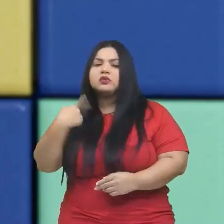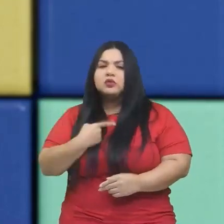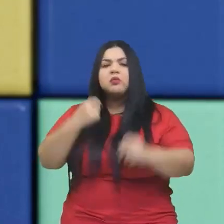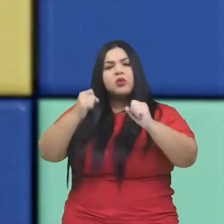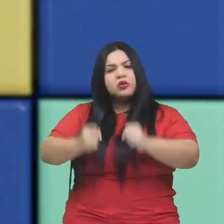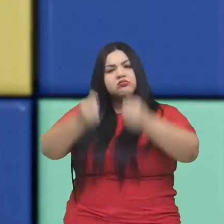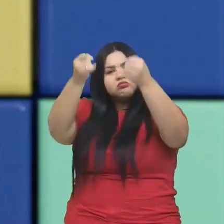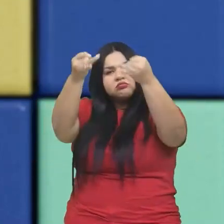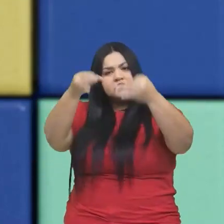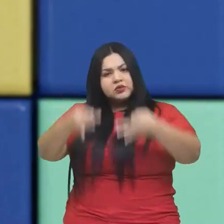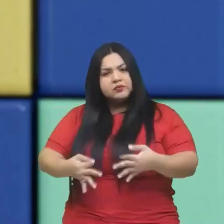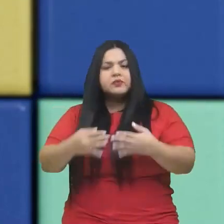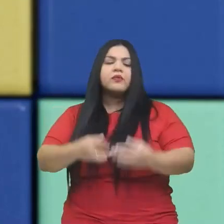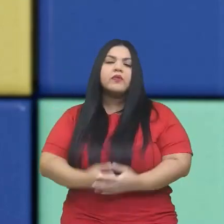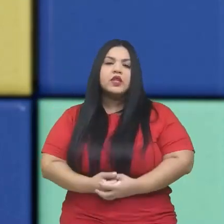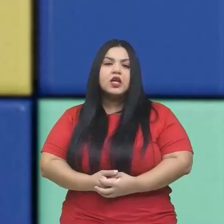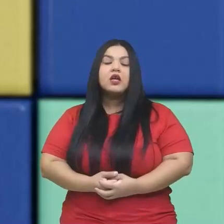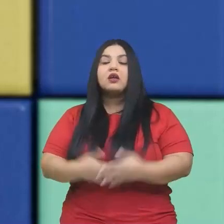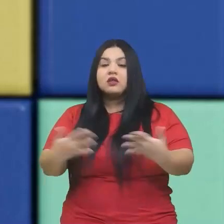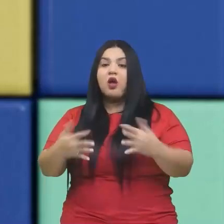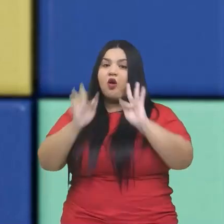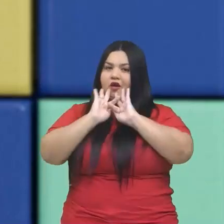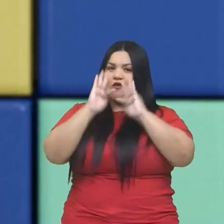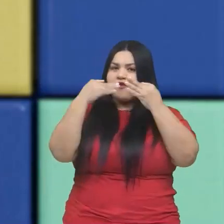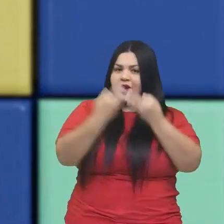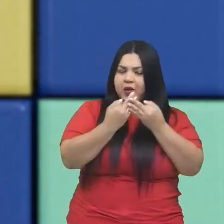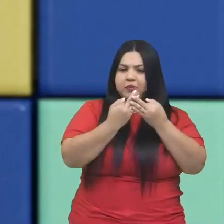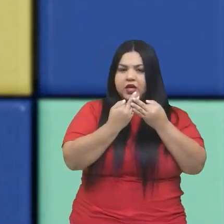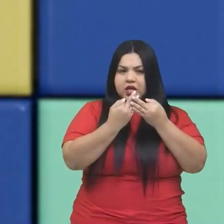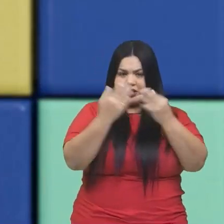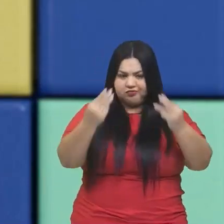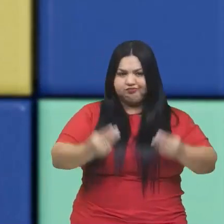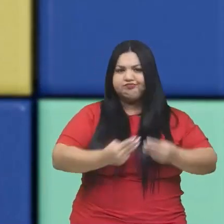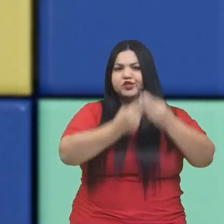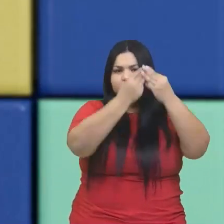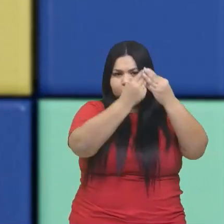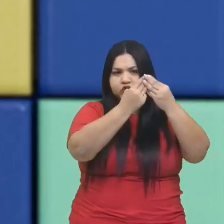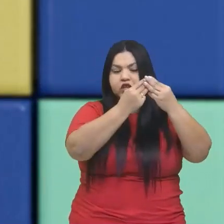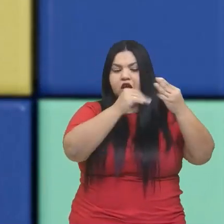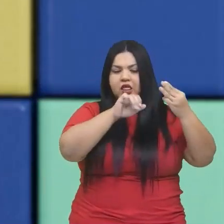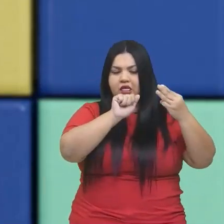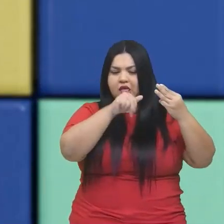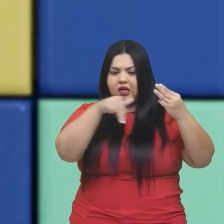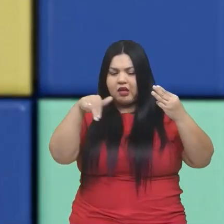contar. E a família da Anne Frank era judia, consequentemente,